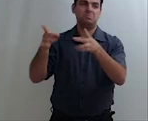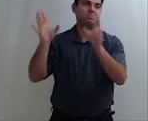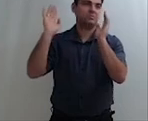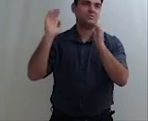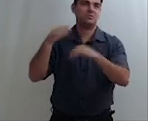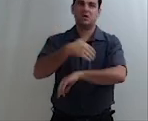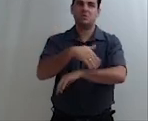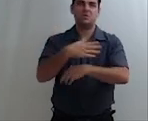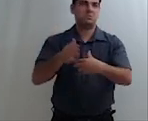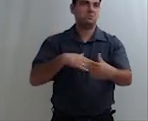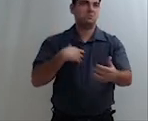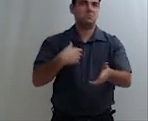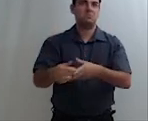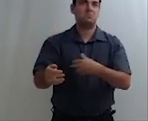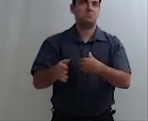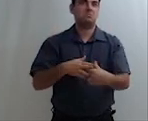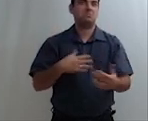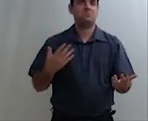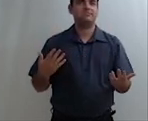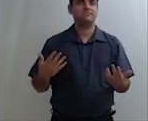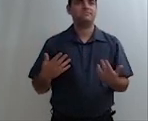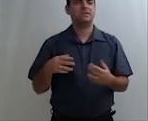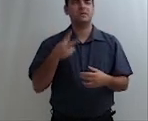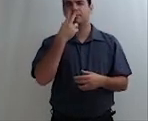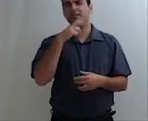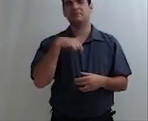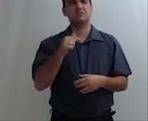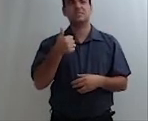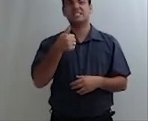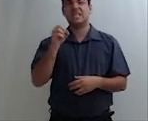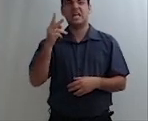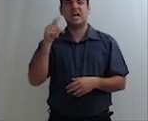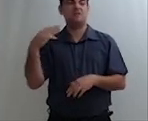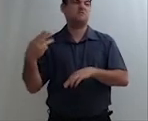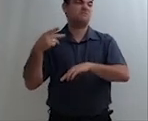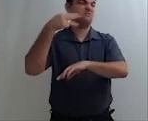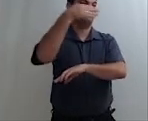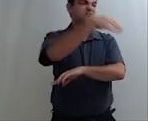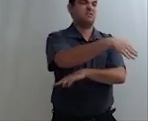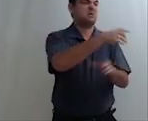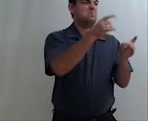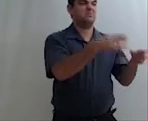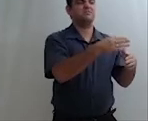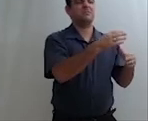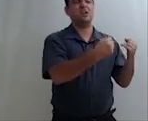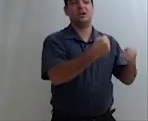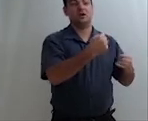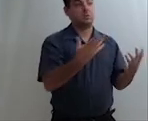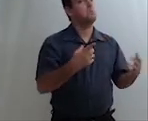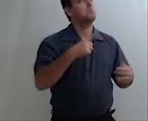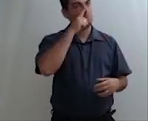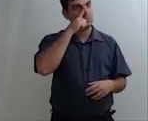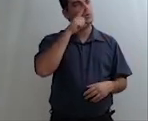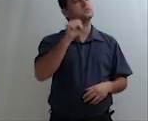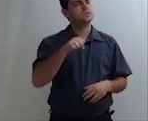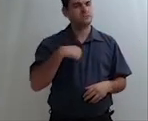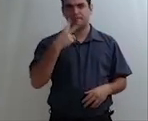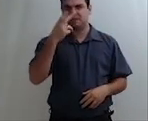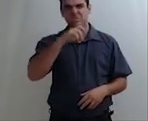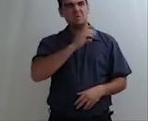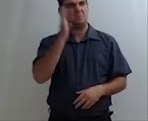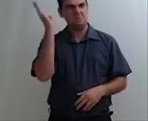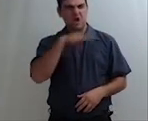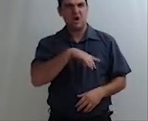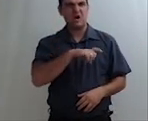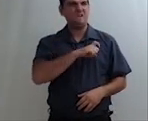cidade que se situa a 100 Km do local a situação é grave mostra profissionalismo frieza